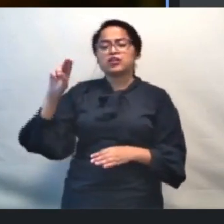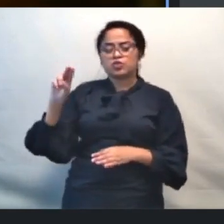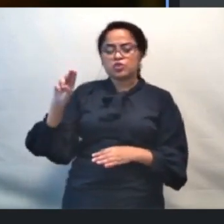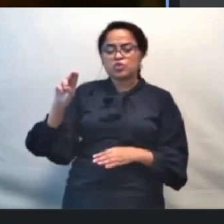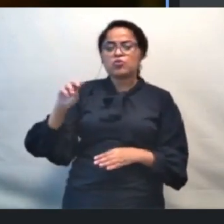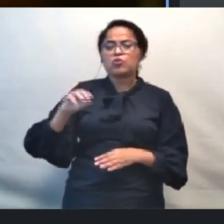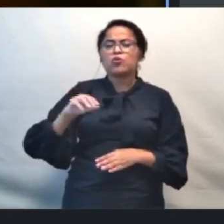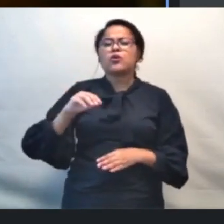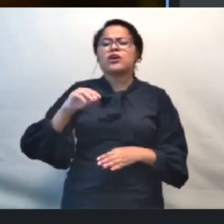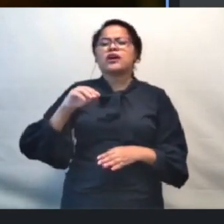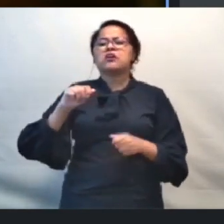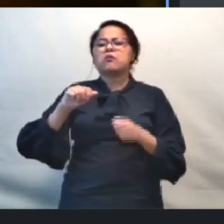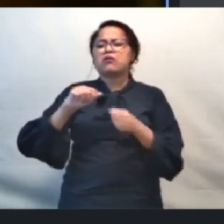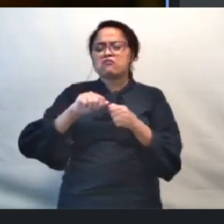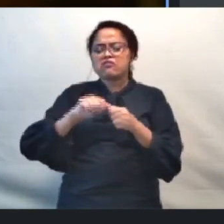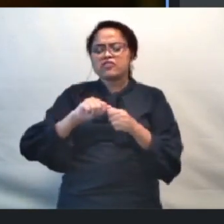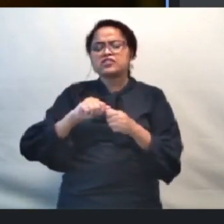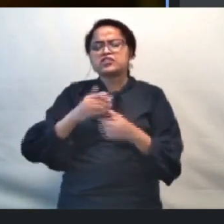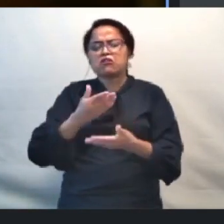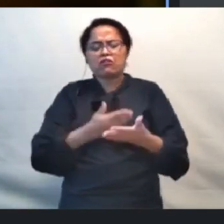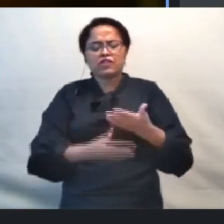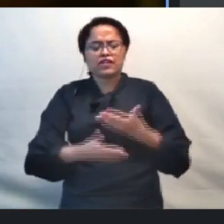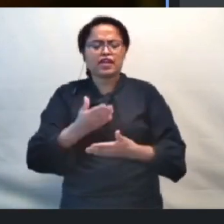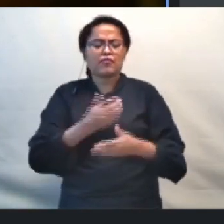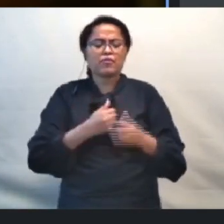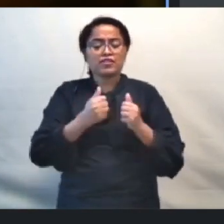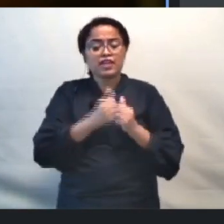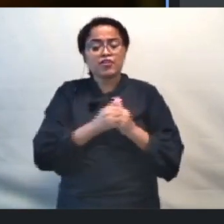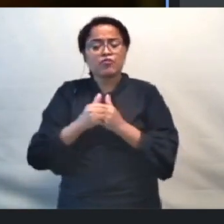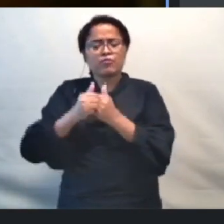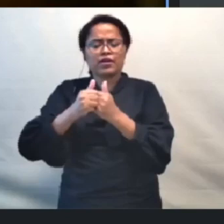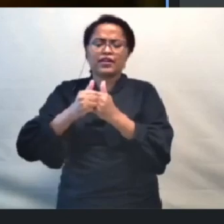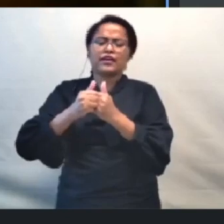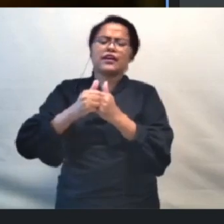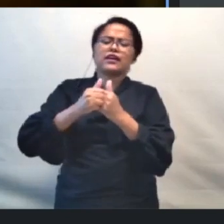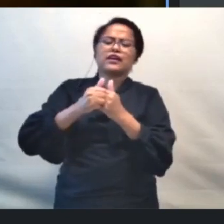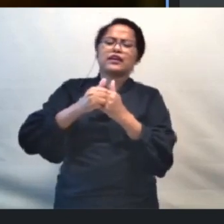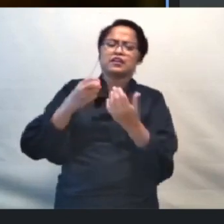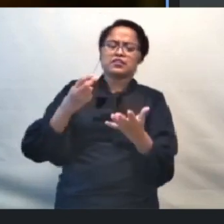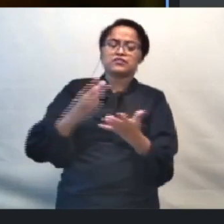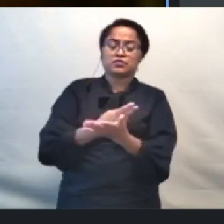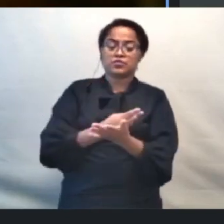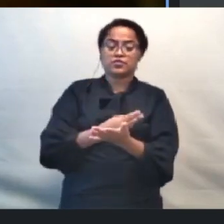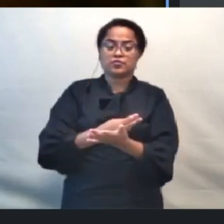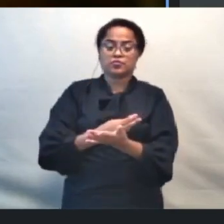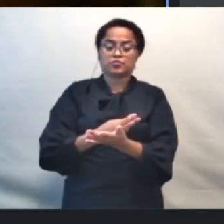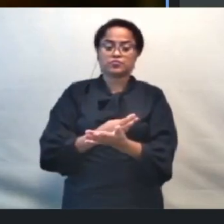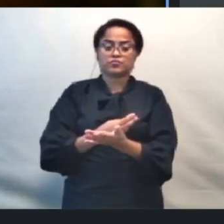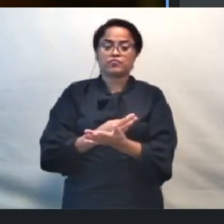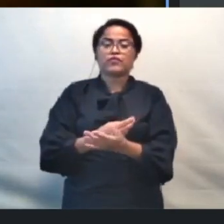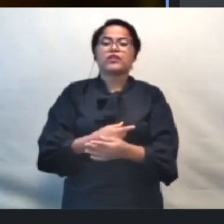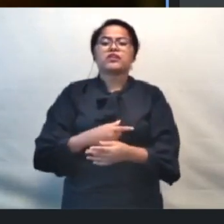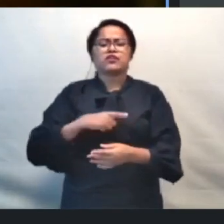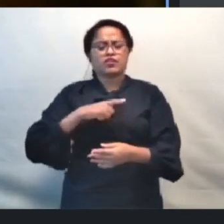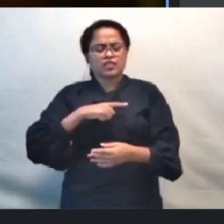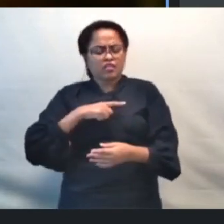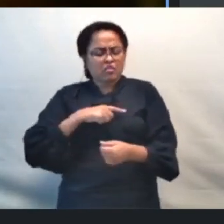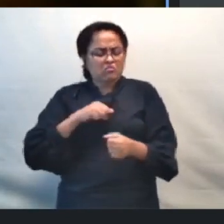tratamento desses lugares e de acompanhamento dessas situações. Então, isso tem sido feito de forma regular.